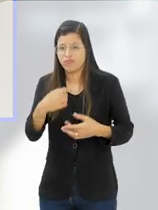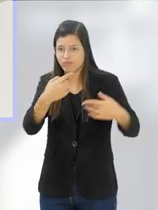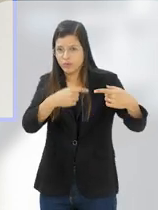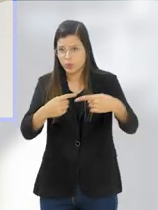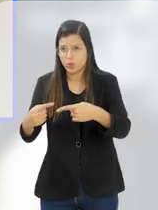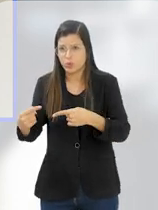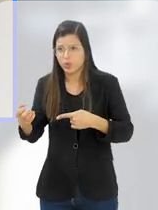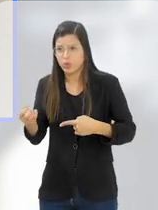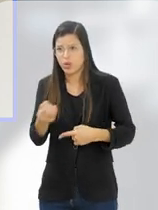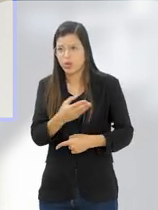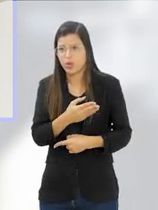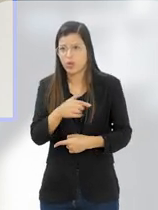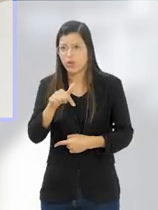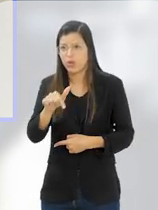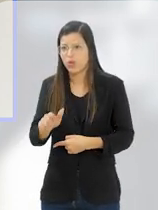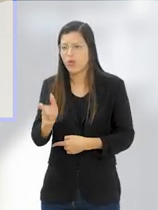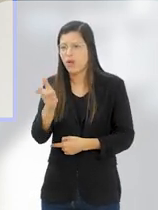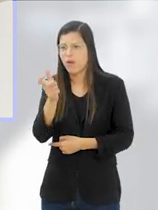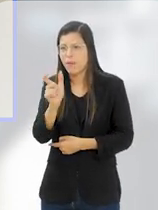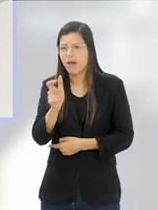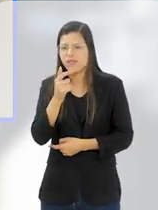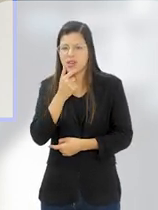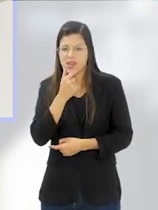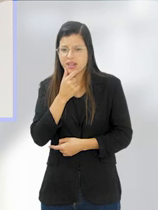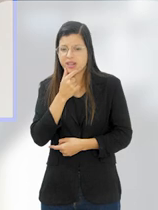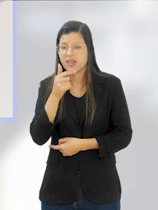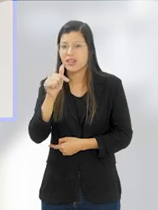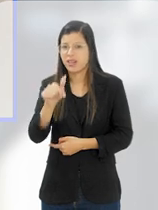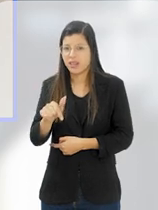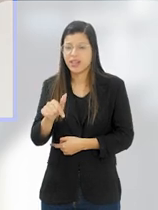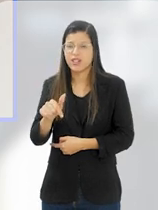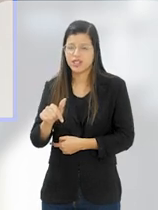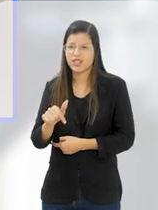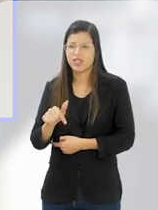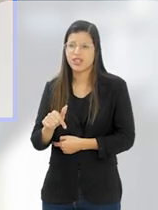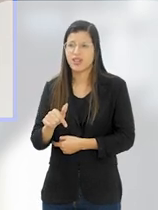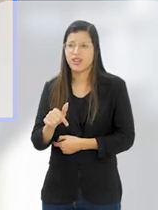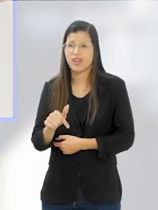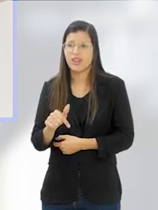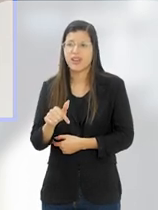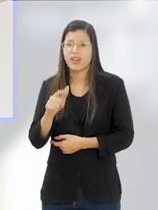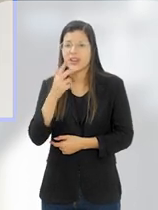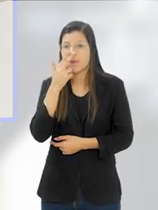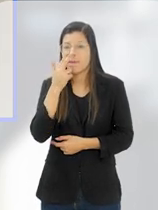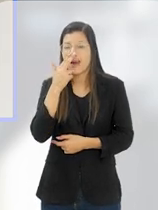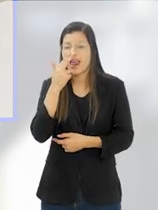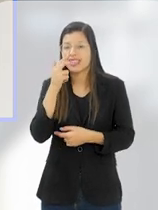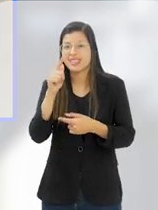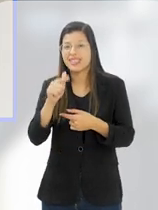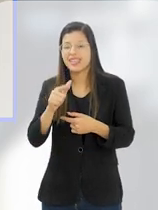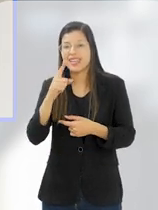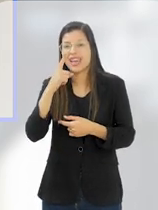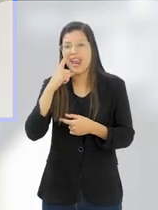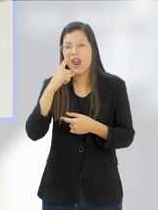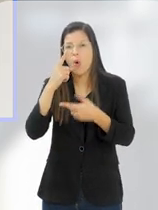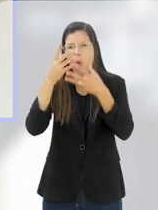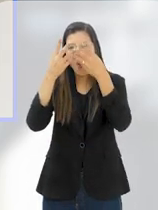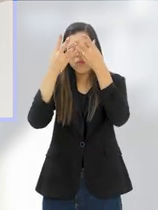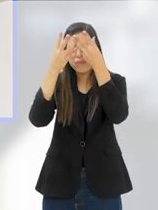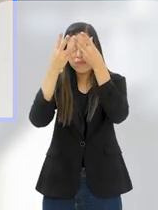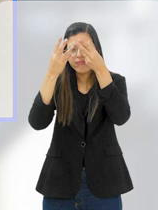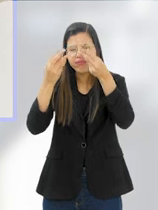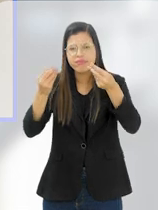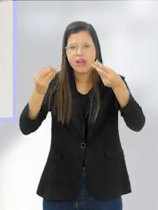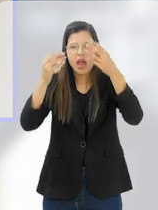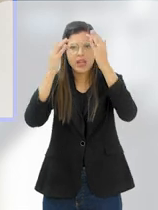nesse momento uma nova expressão chamada brain rot, né, Maria? Você deve ter visto isso. Sim, É, um tipo de apodrecimento autismo. cerebral, que